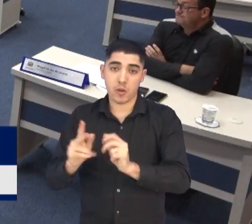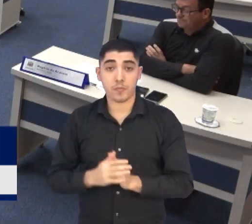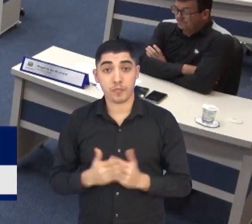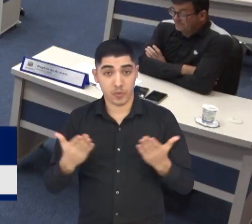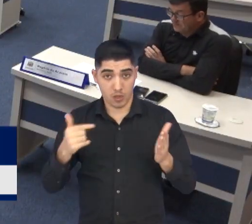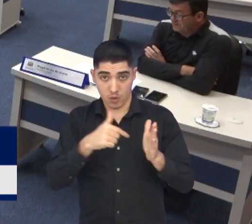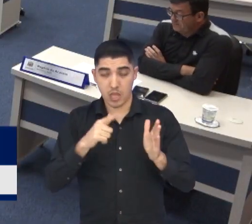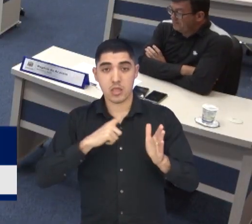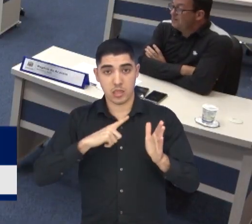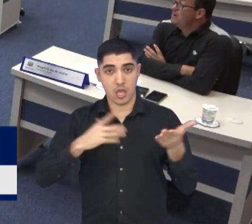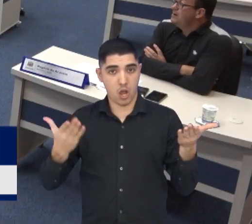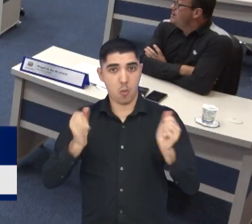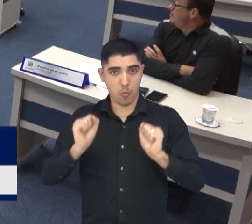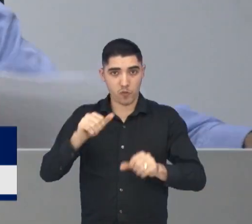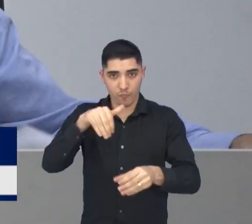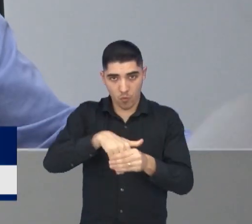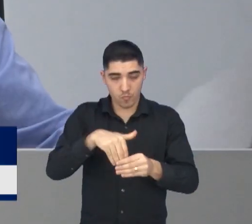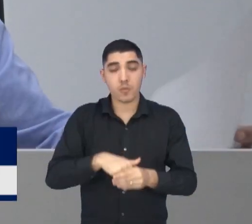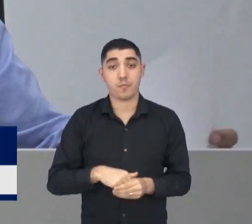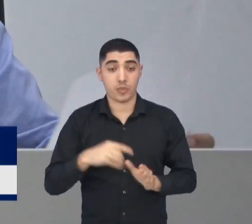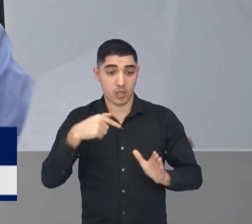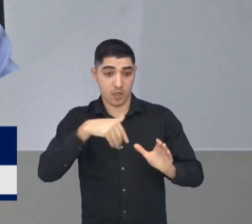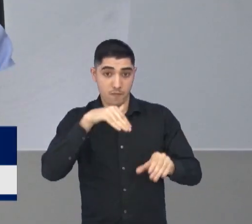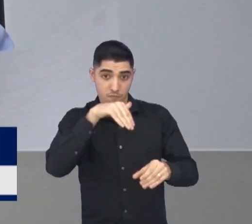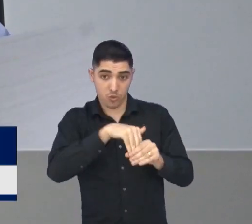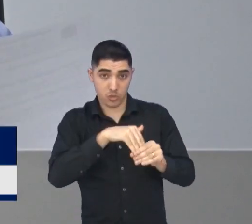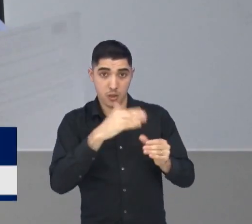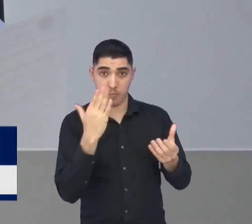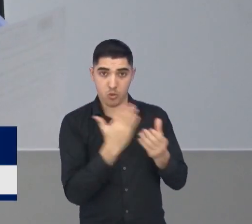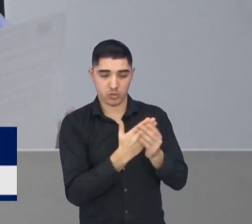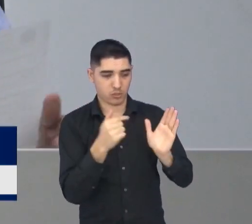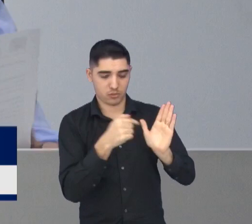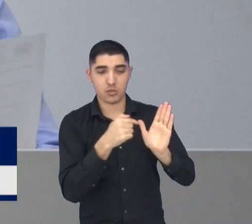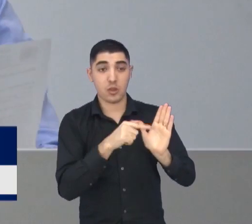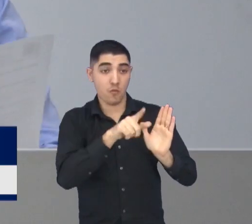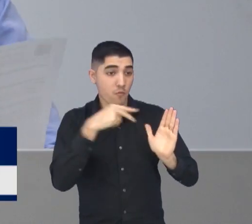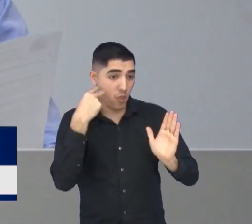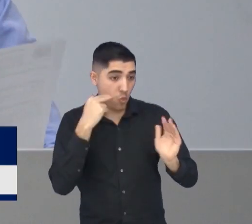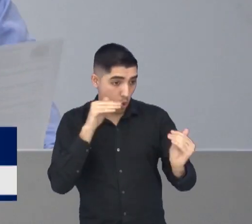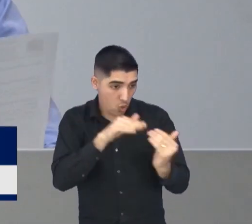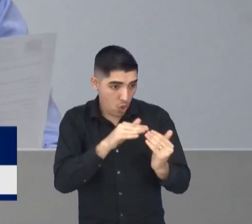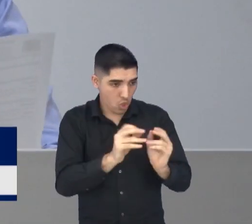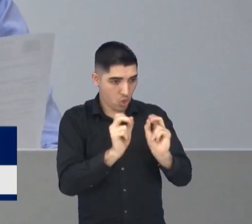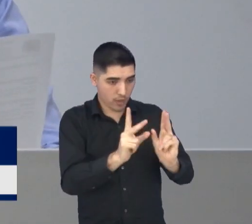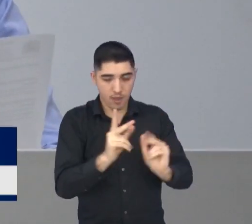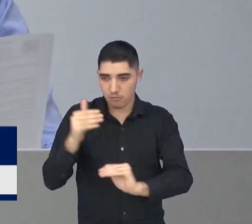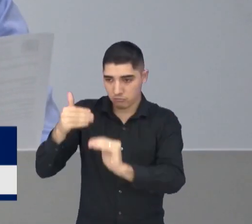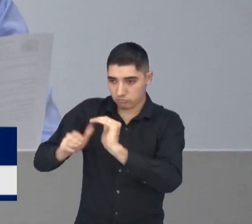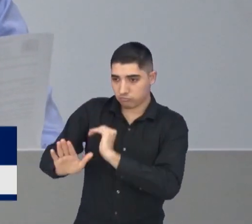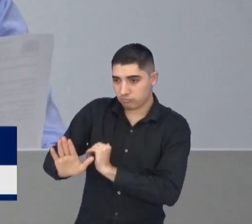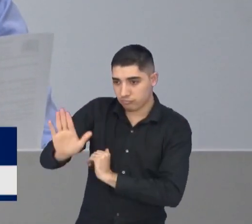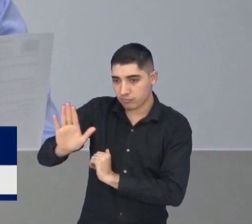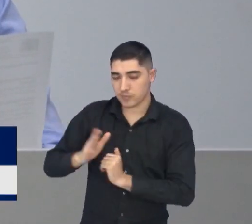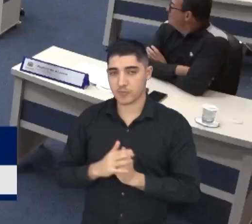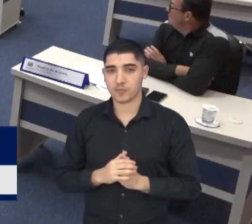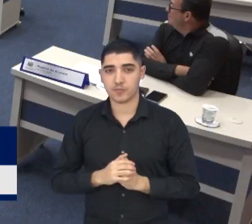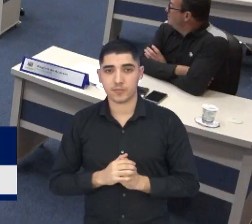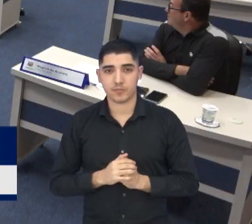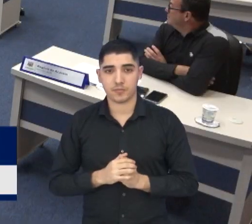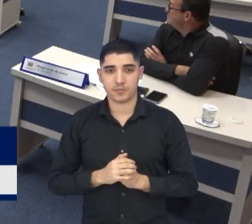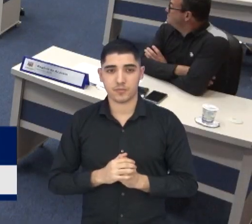está em condição de votação. Em votação, o processo. Vereadores favoráveis permaneçam como estão, os contrários se